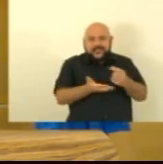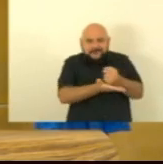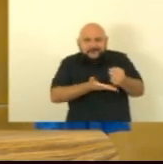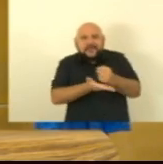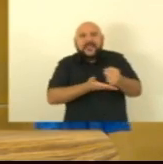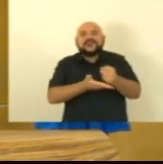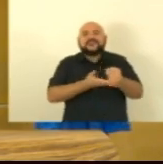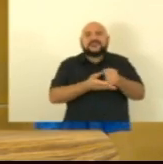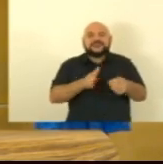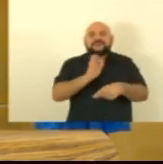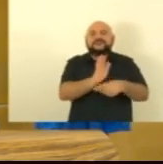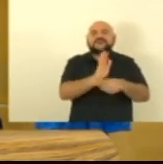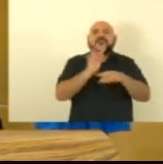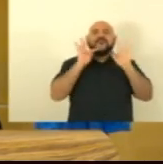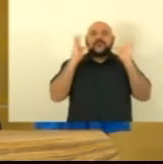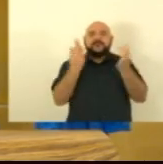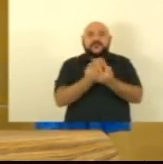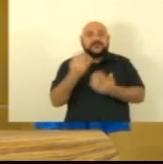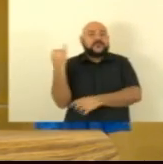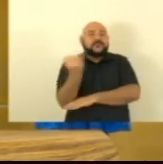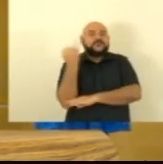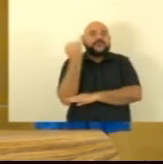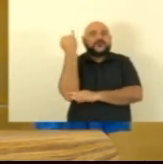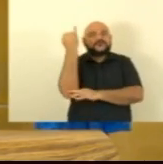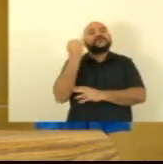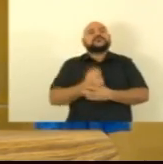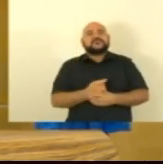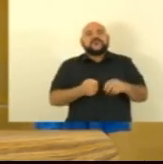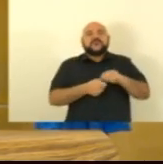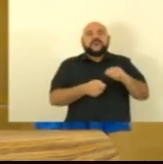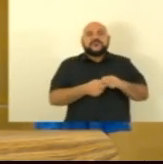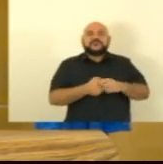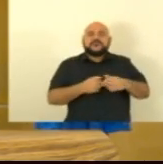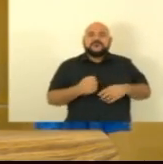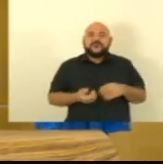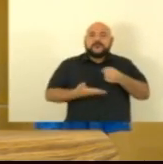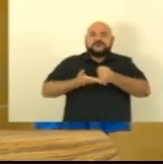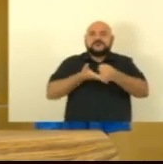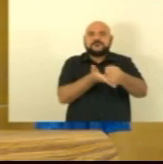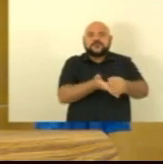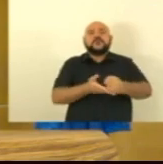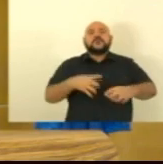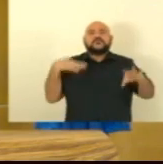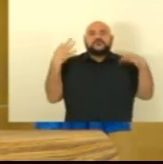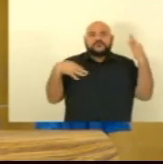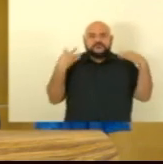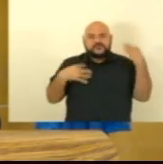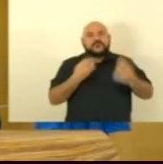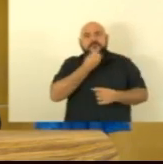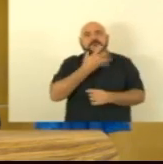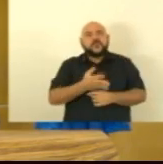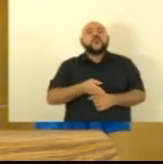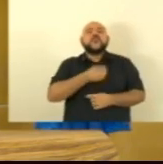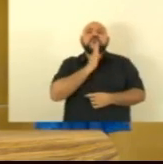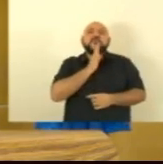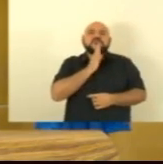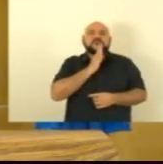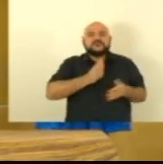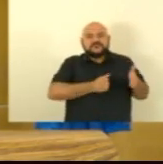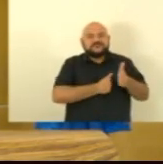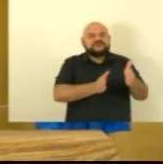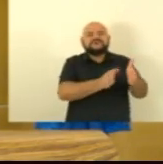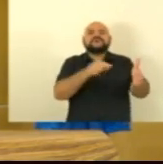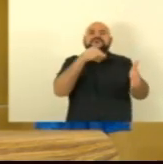famílias. Então é muito importante a criação dessa rota. Acho que todos deveriam conhecer a rota de Pedra Menina, porque é de fato